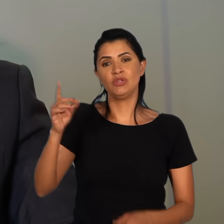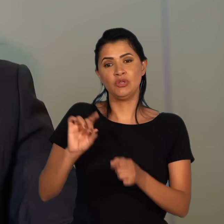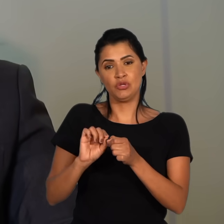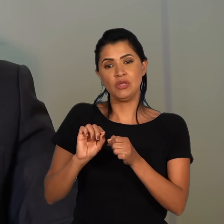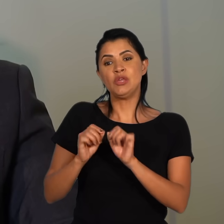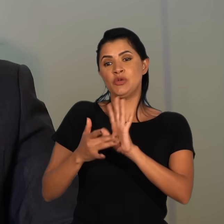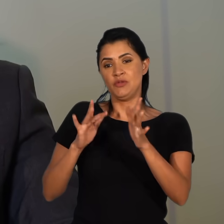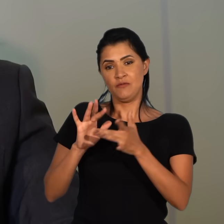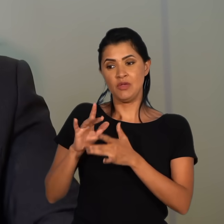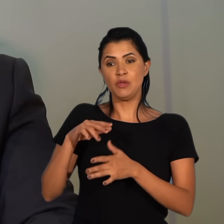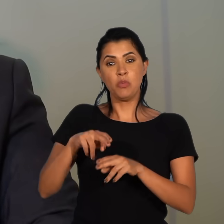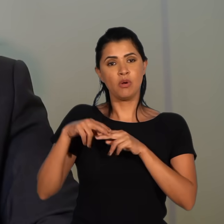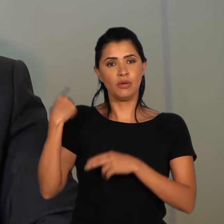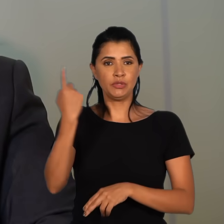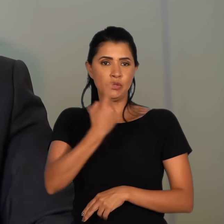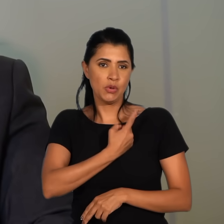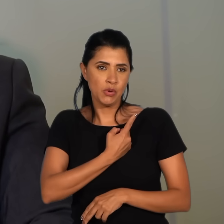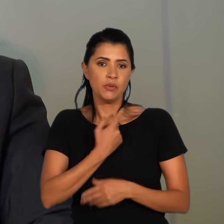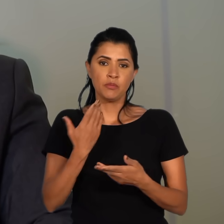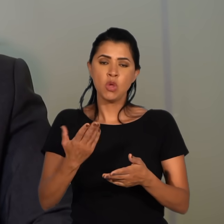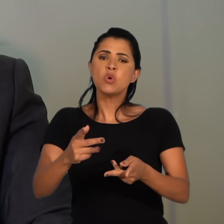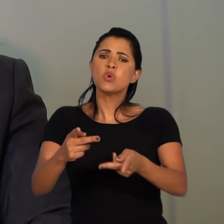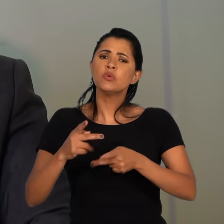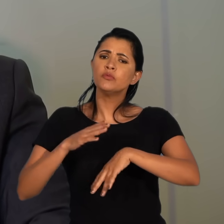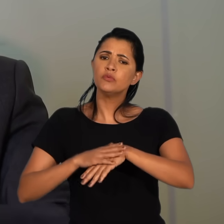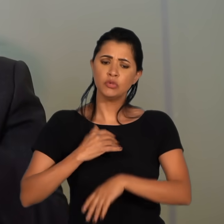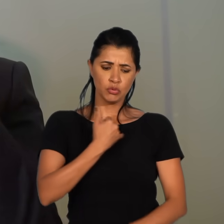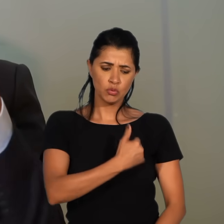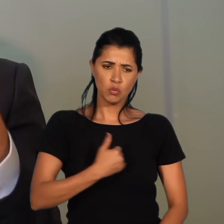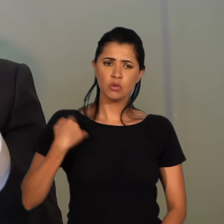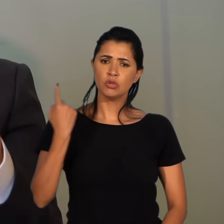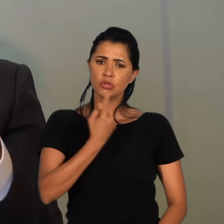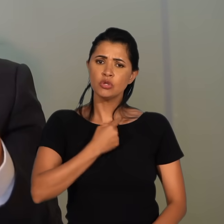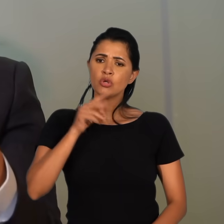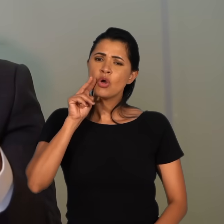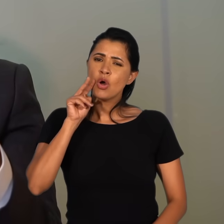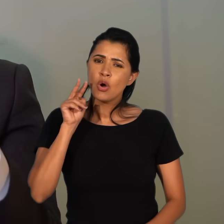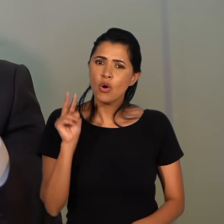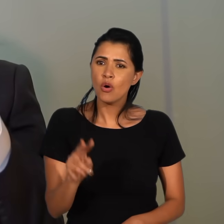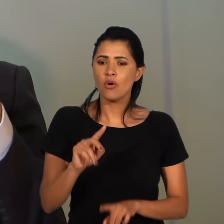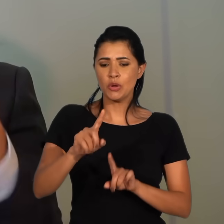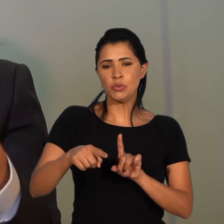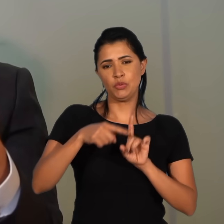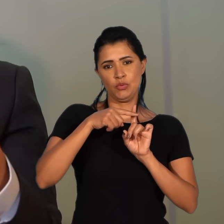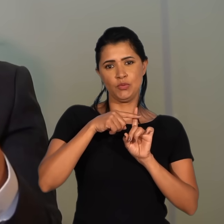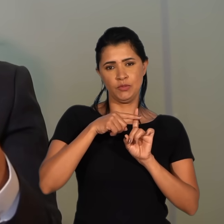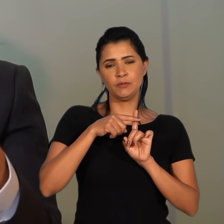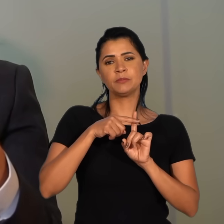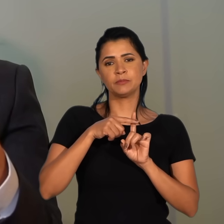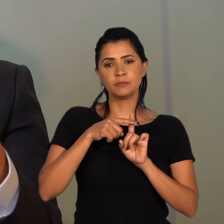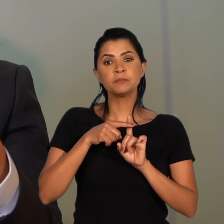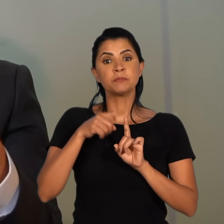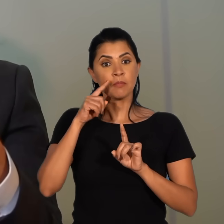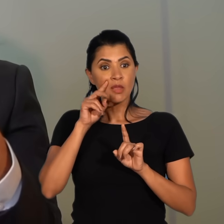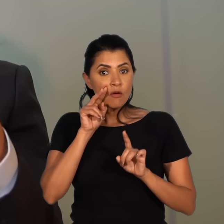que Jesus fez por nós né e o convite de João é para que a gente olhe pra cruz pra gente Contemple a cruz